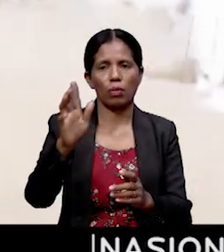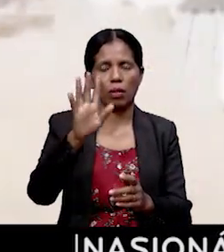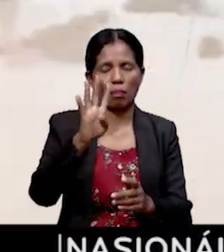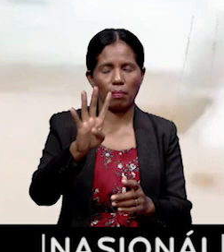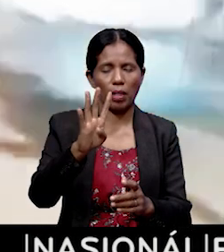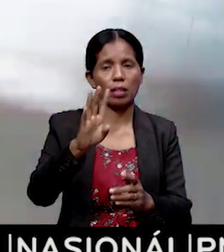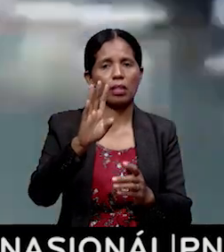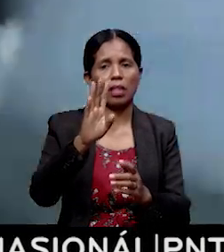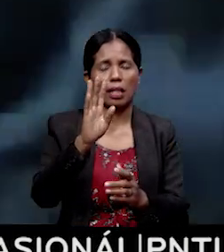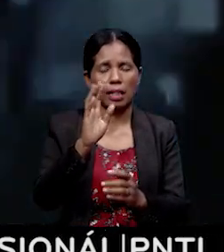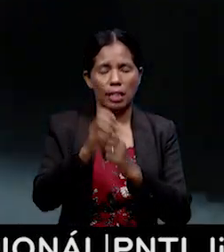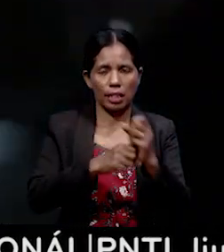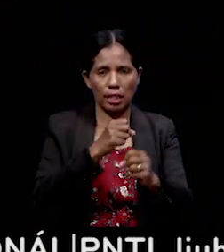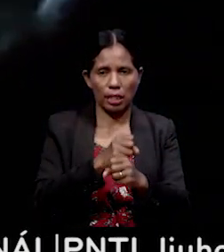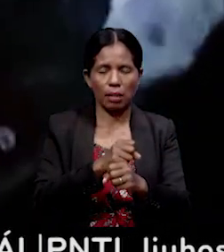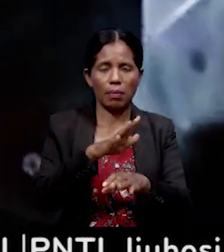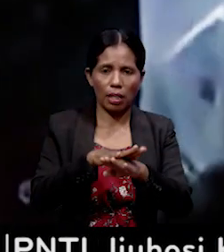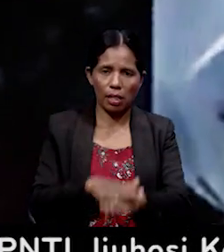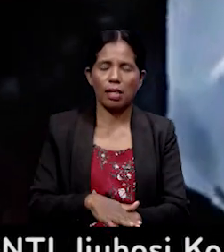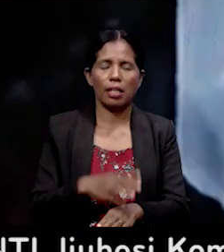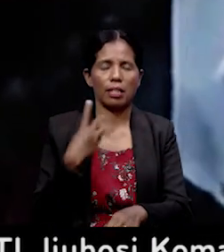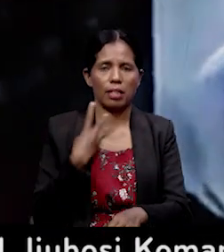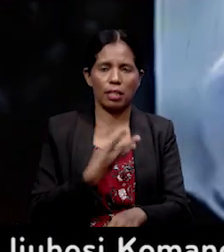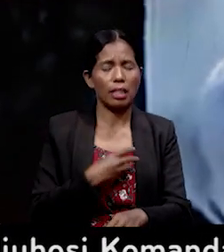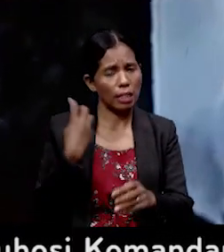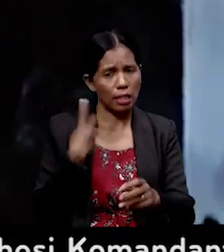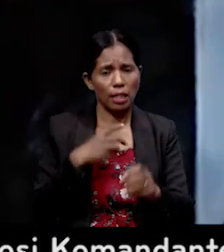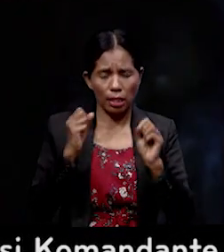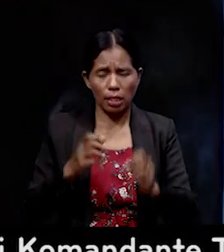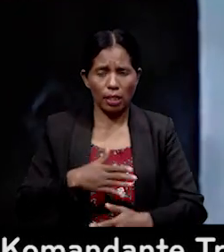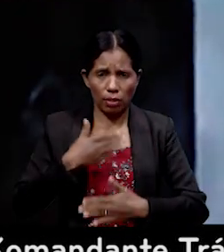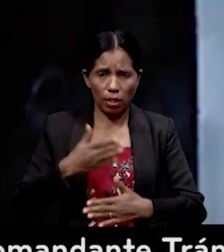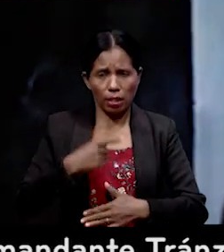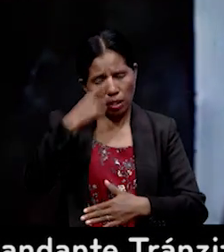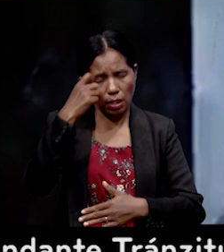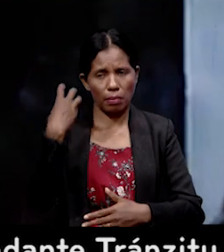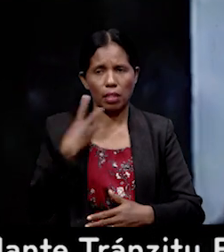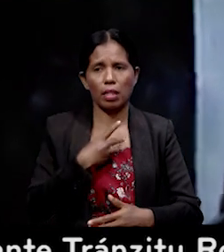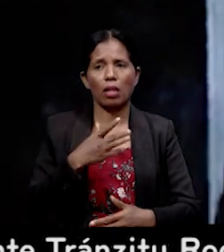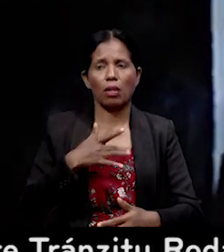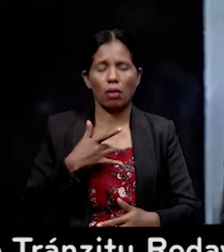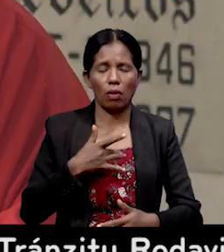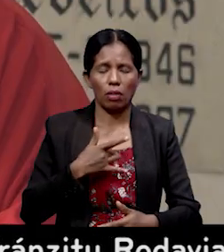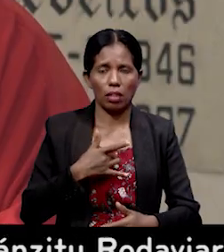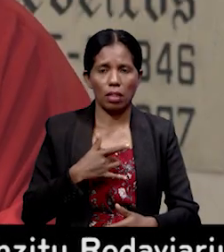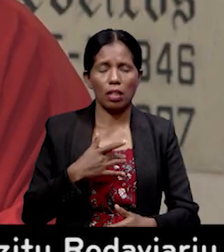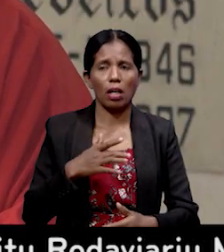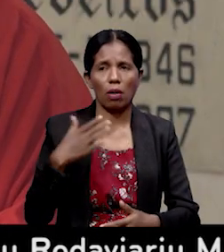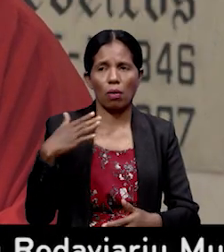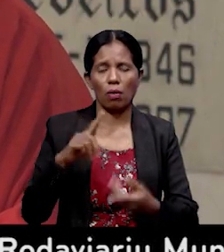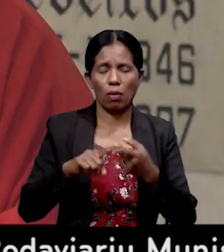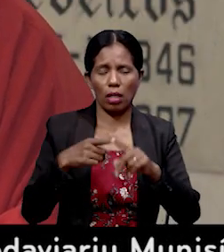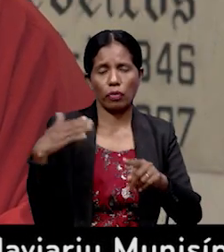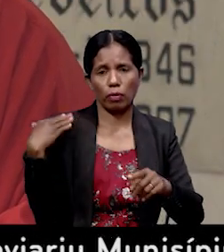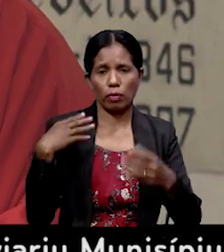hanehan ita. Ita tem orgulho, tamba e tem malu. Juventude será brani ter teves,